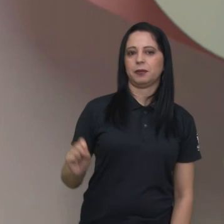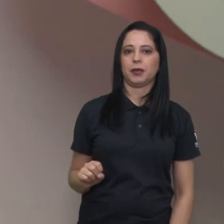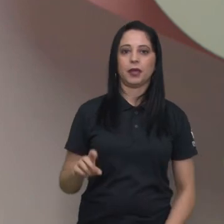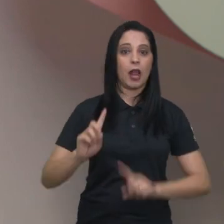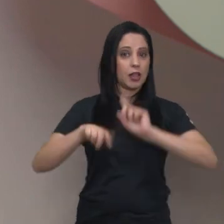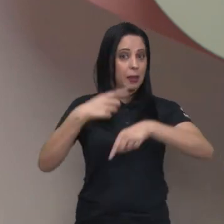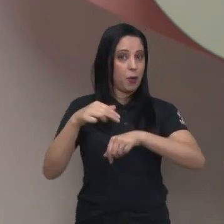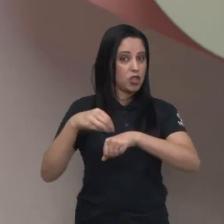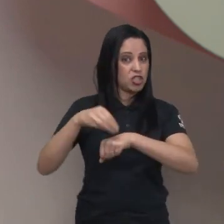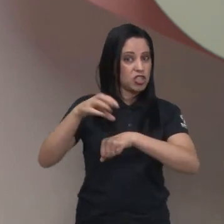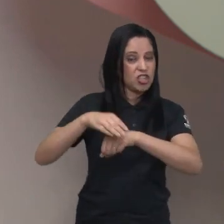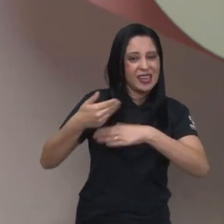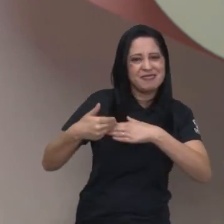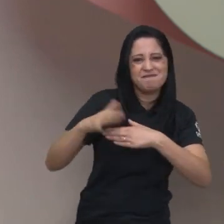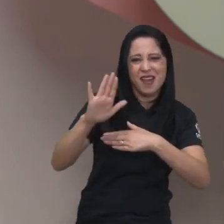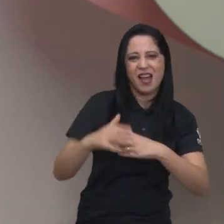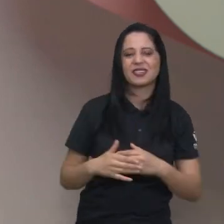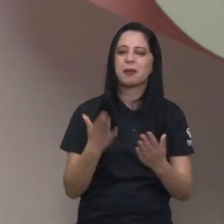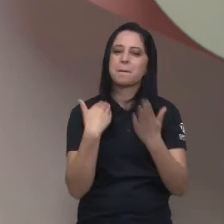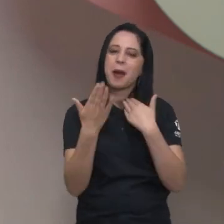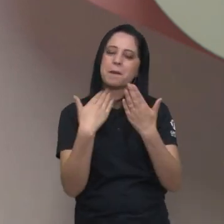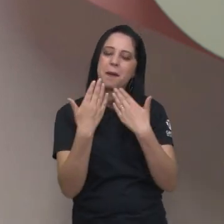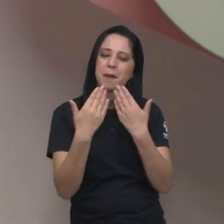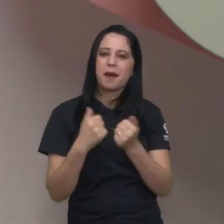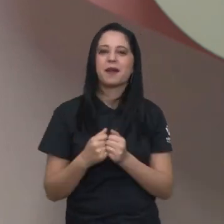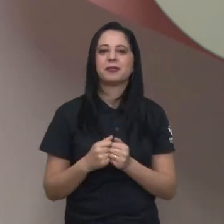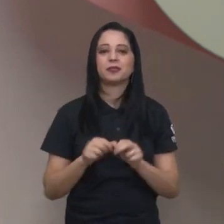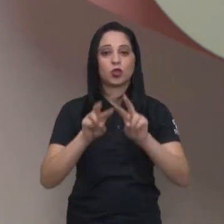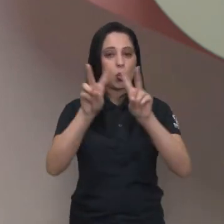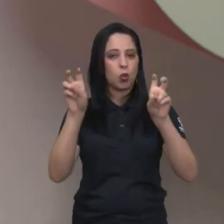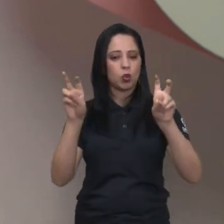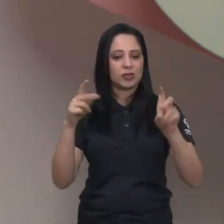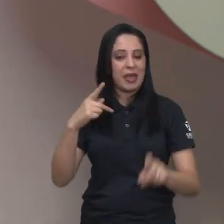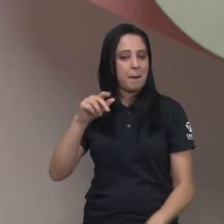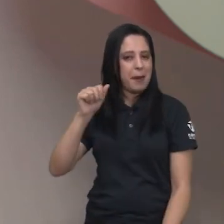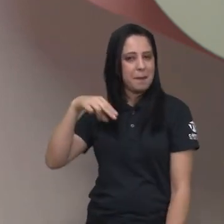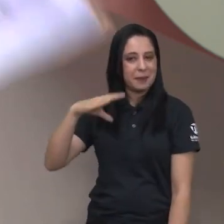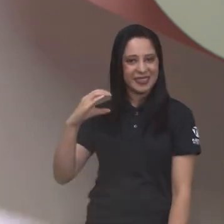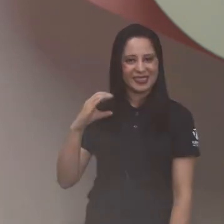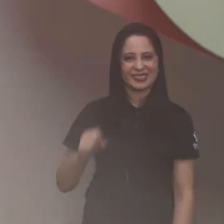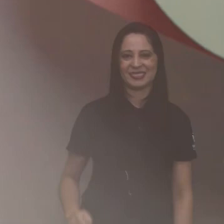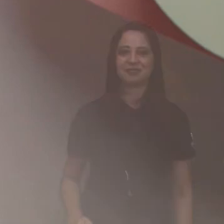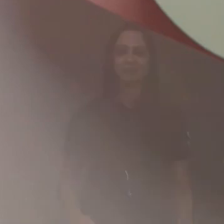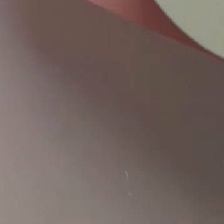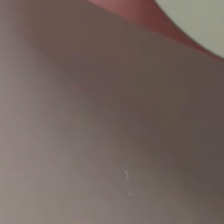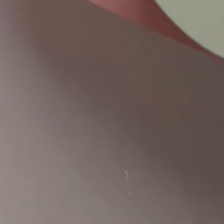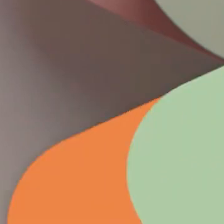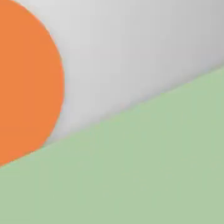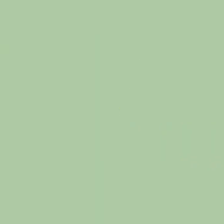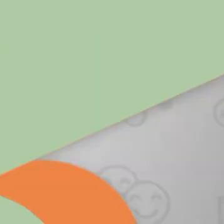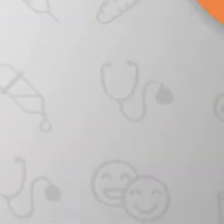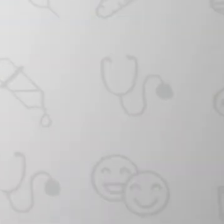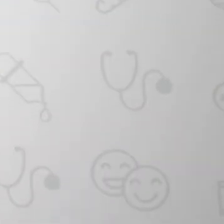gostoso sobre essas plantinhas que faz um bem danado para a saúde. Então, vamos para o intervalo e nós já voltamos.